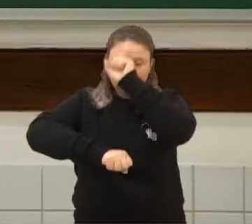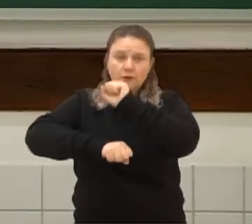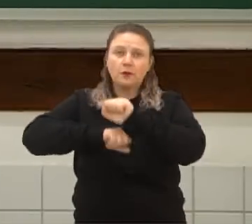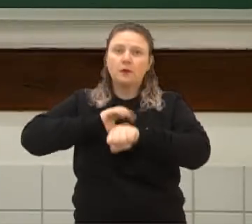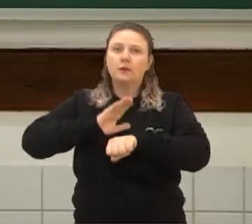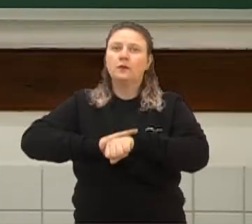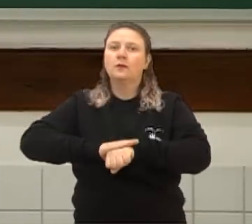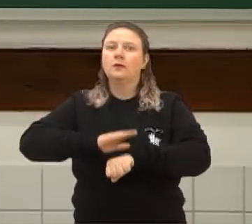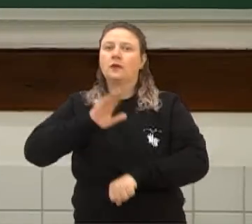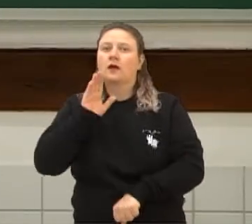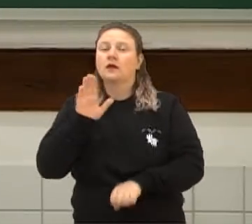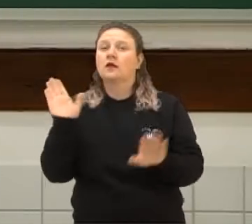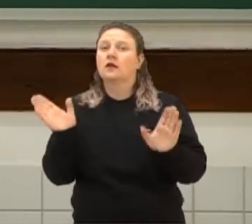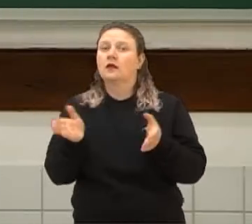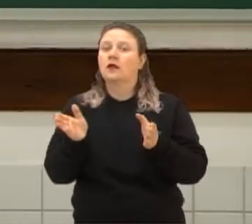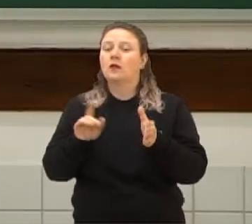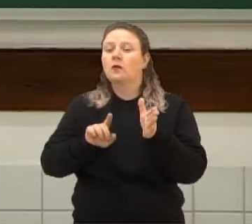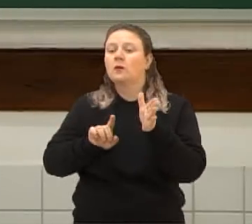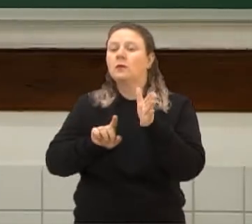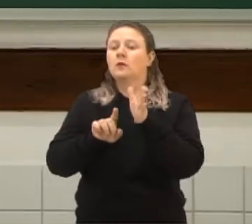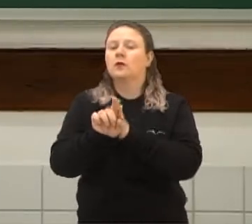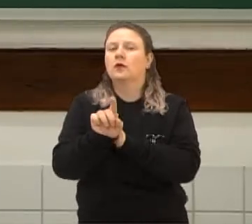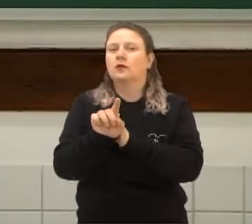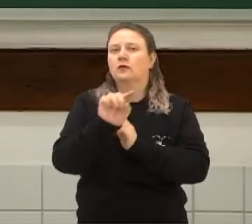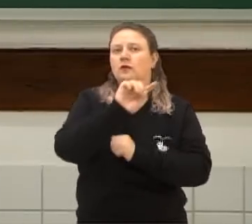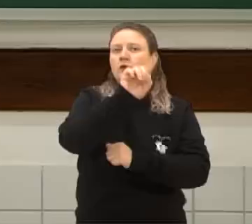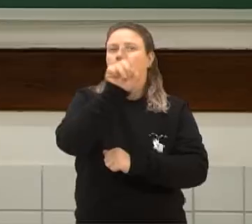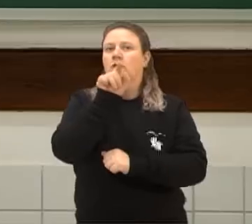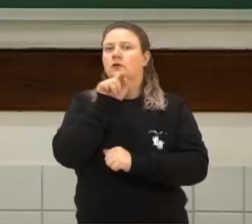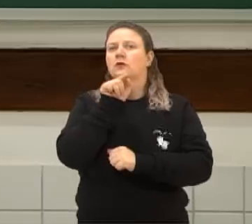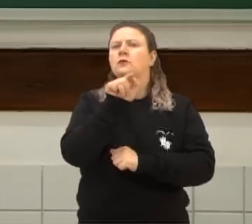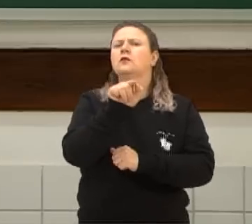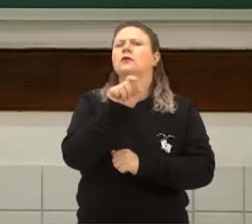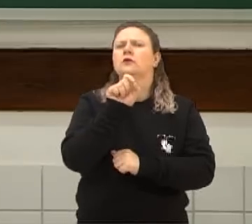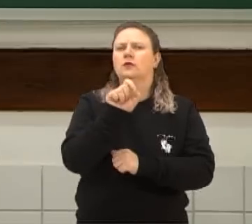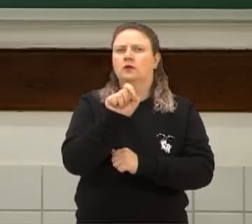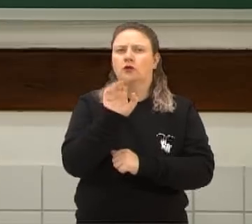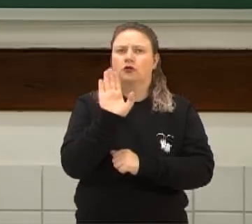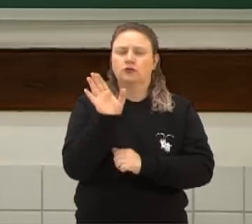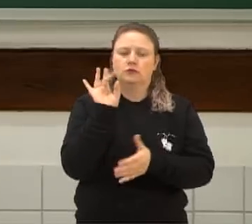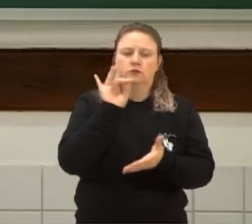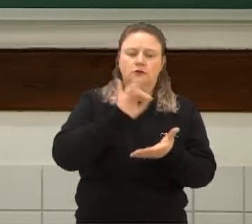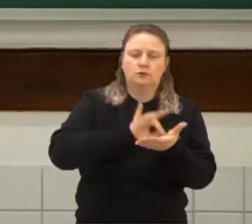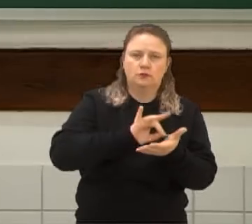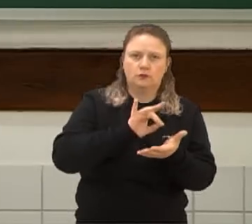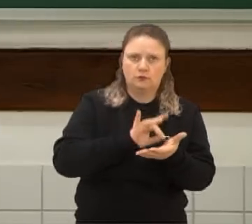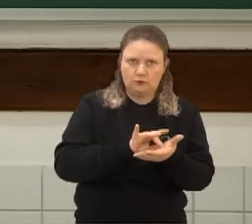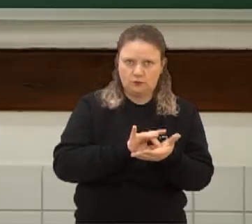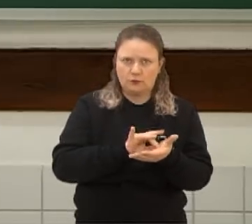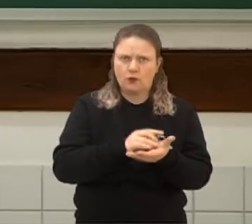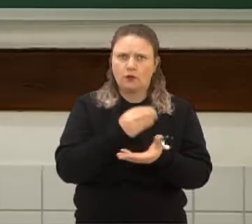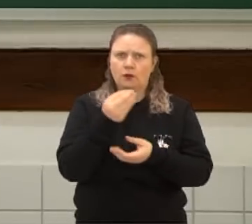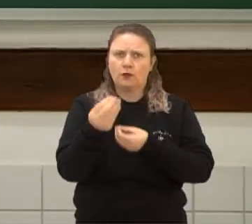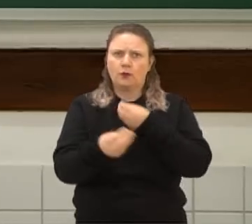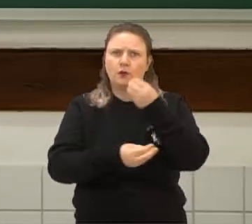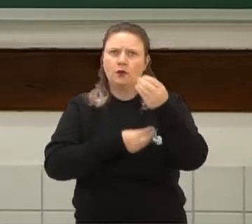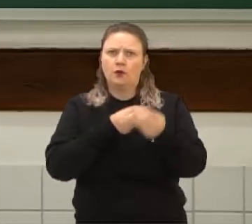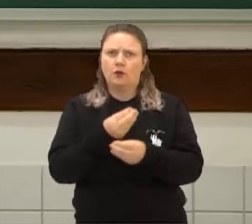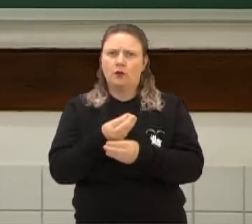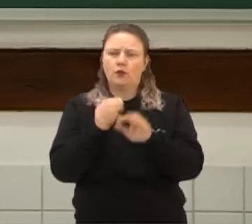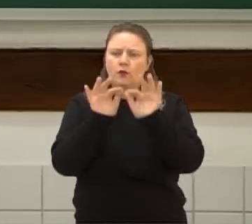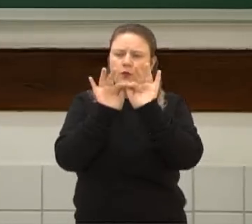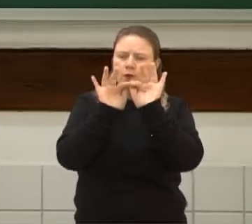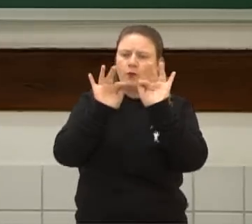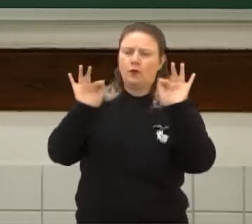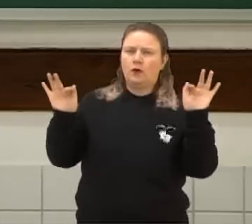parte interrogativa desse tempo verbal. A gente já estudou o afirmativo, a aula passada nós vimos como que a gente coloca as frases